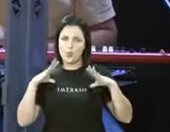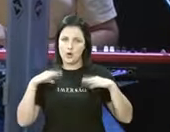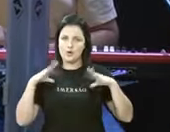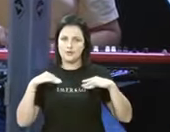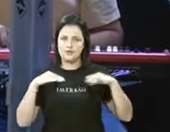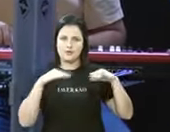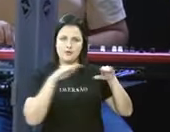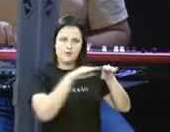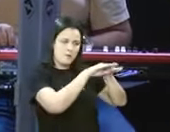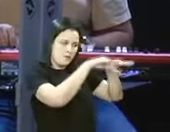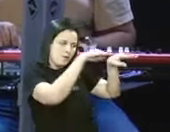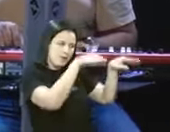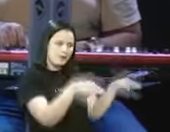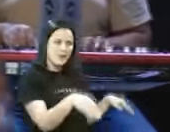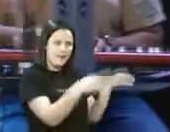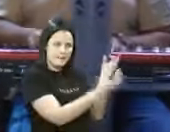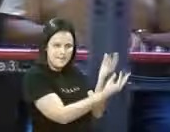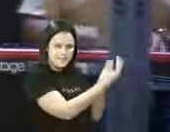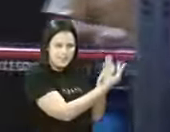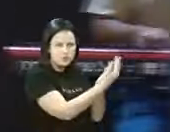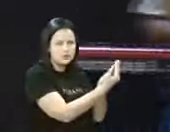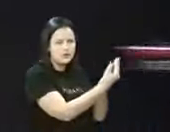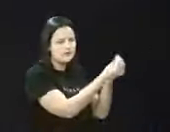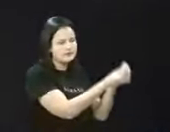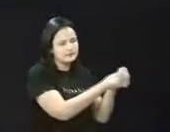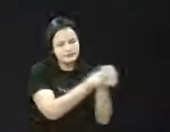tem aquilo que te falta.